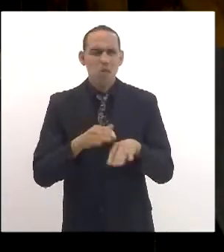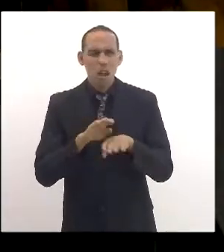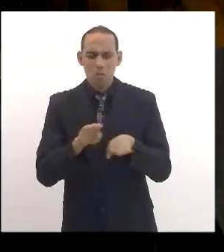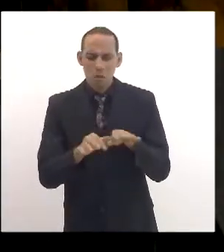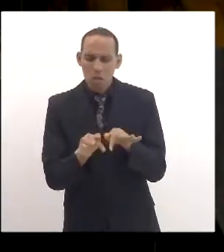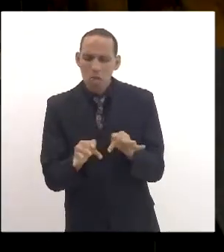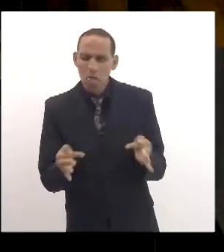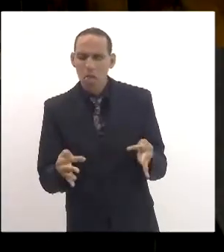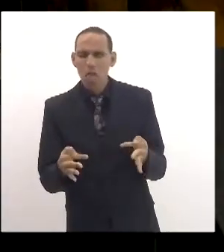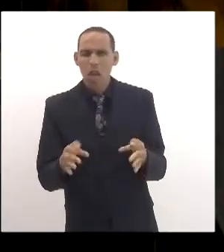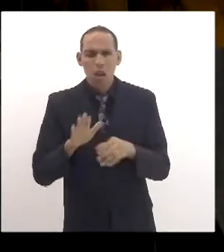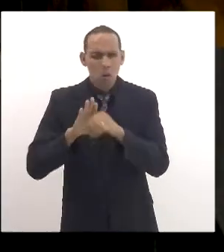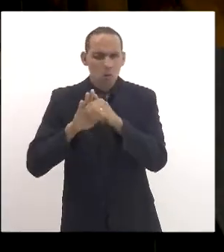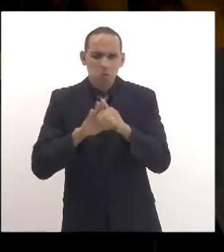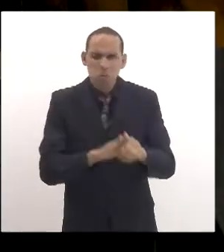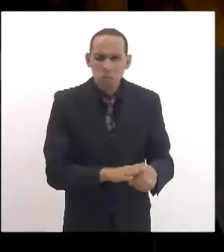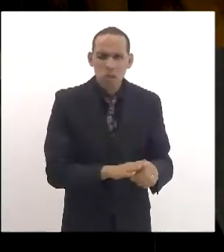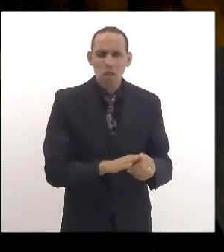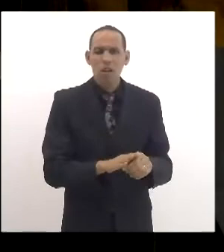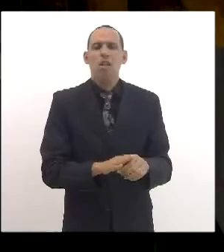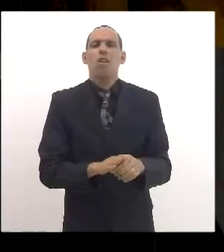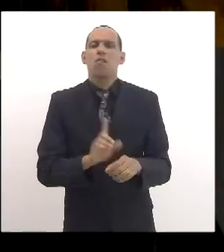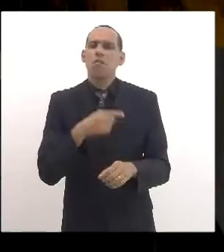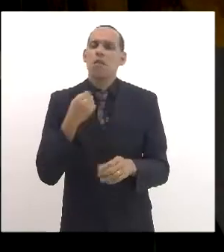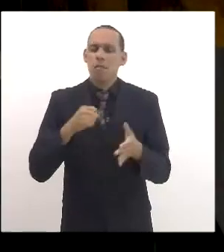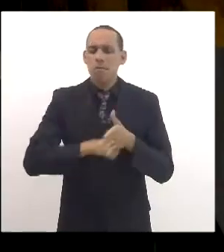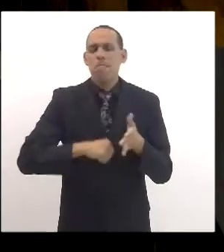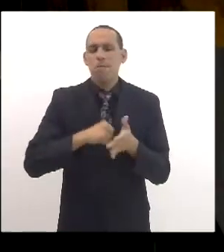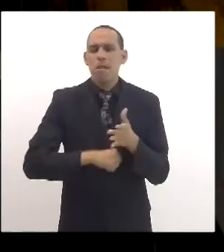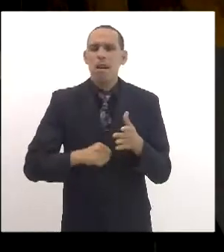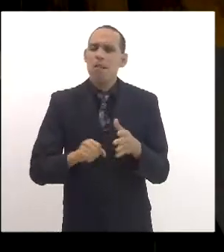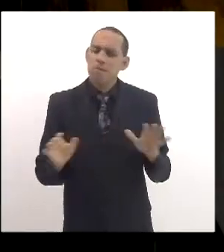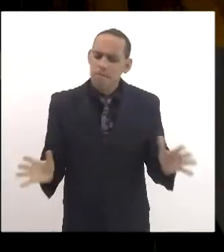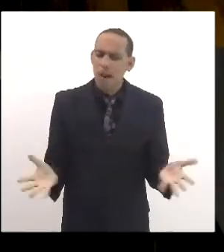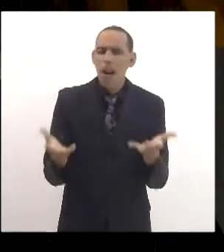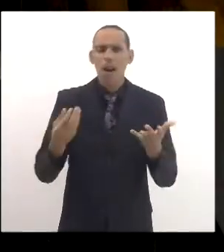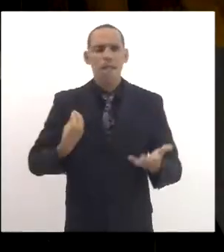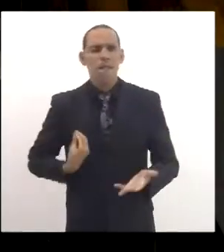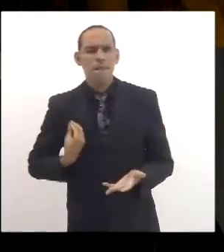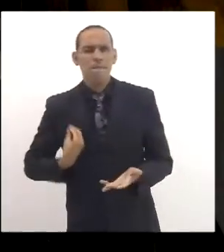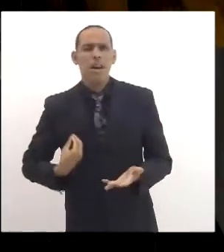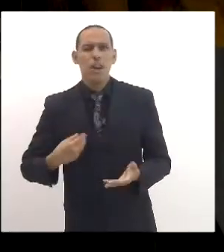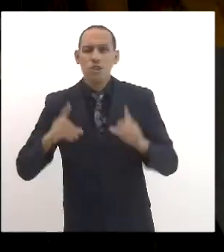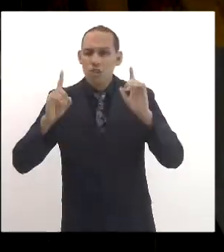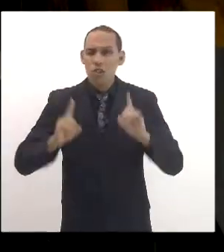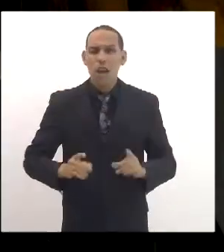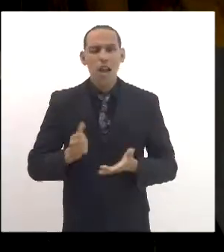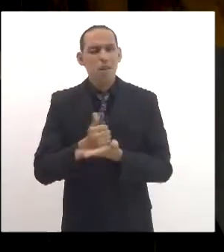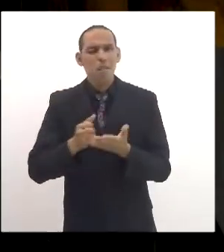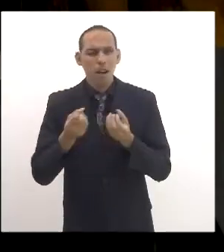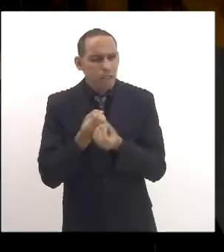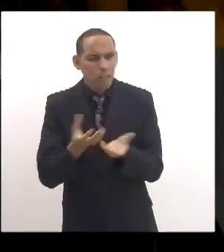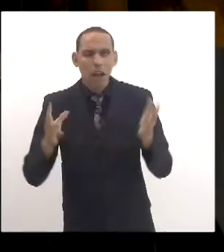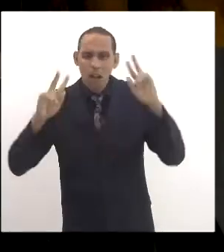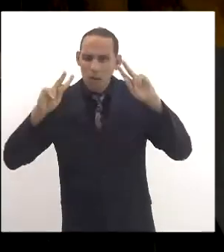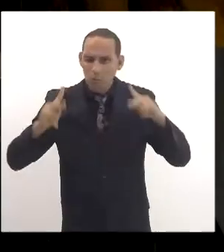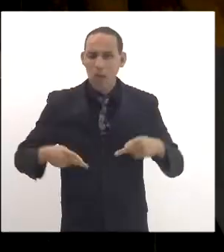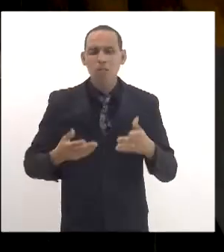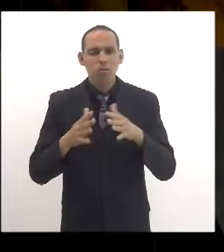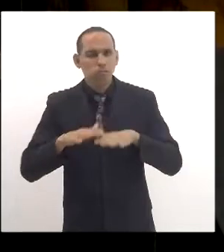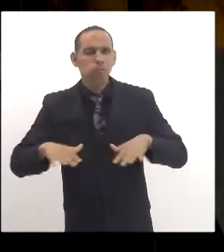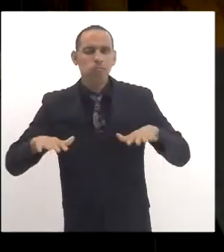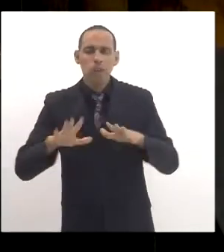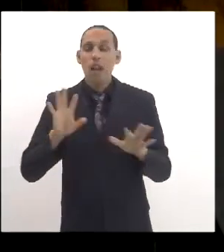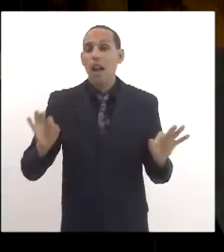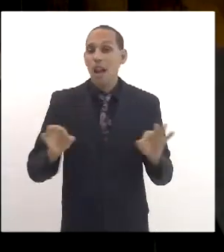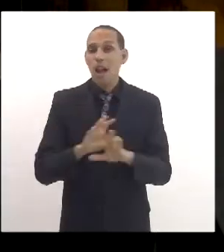e intimidação. Sejam ativos, promovam os direitos básicos para todos, sejam humanos. E